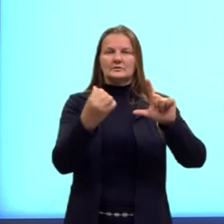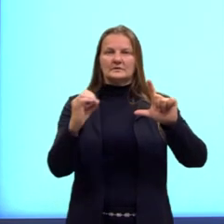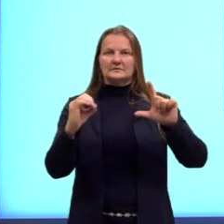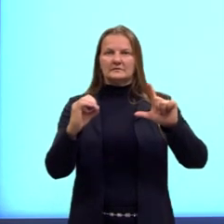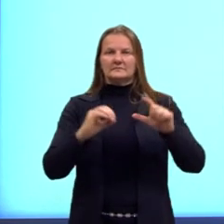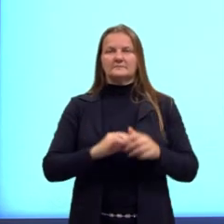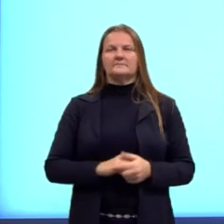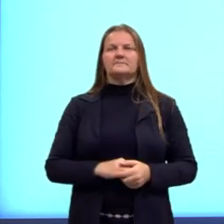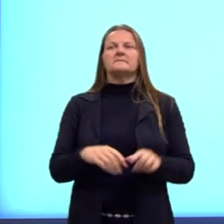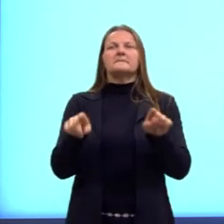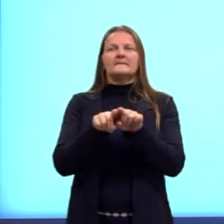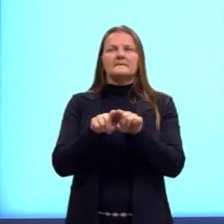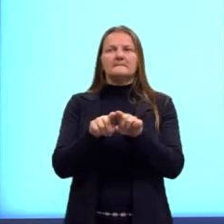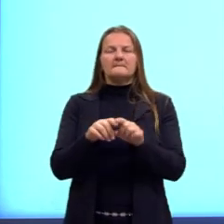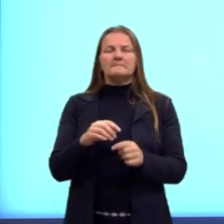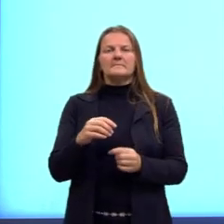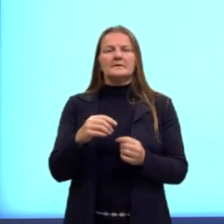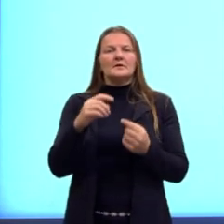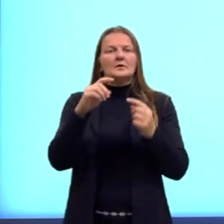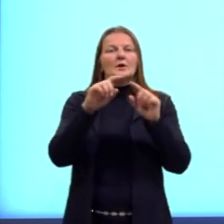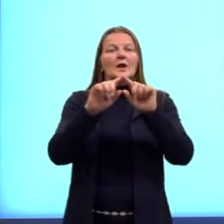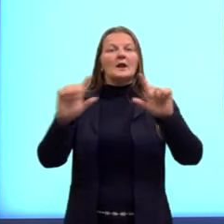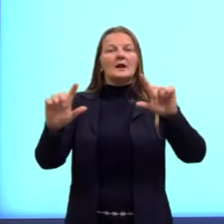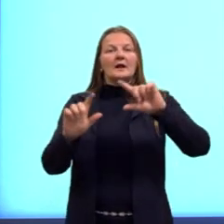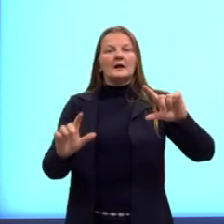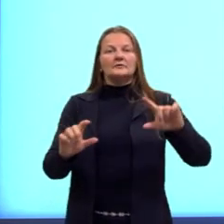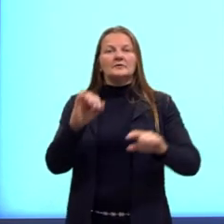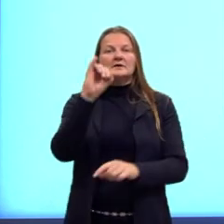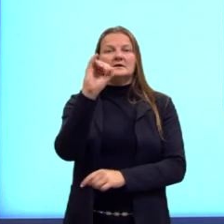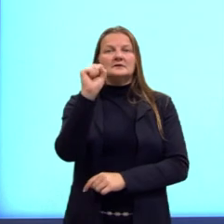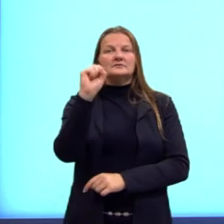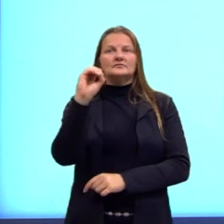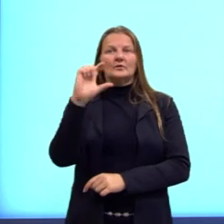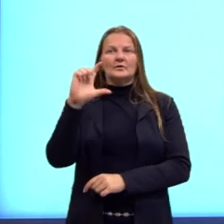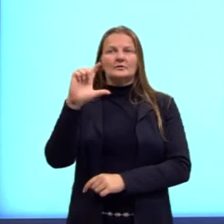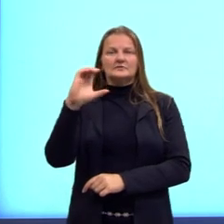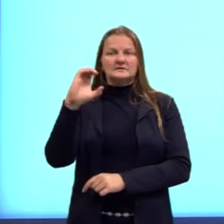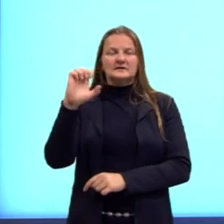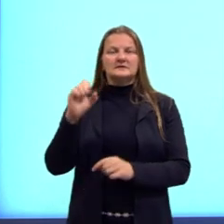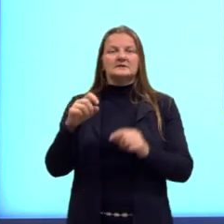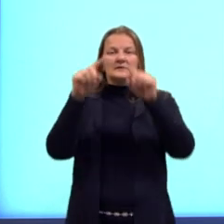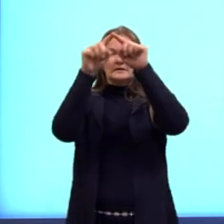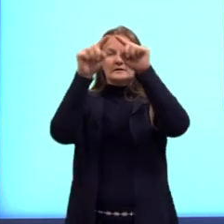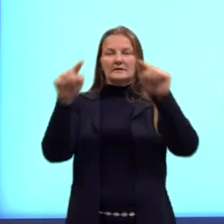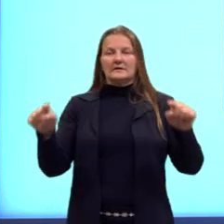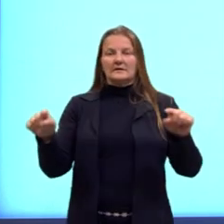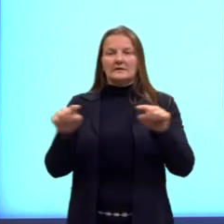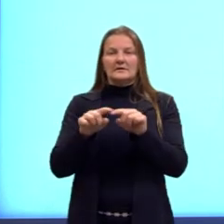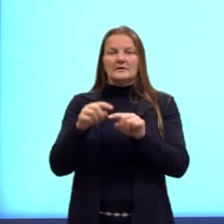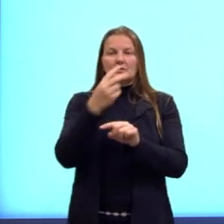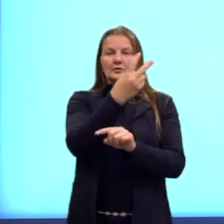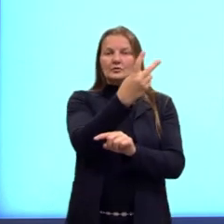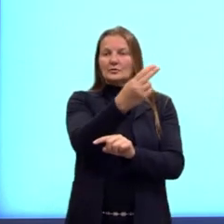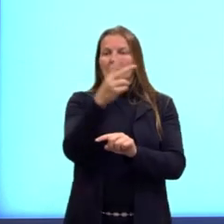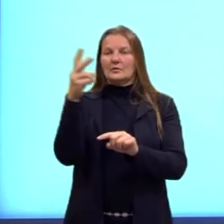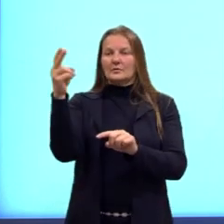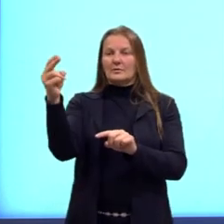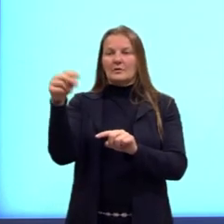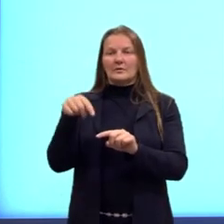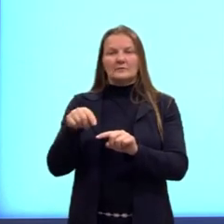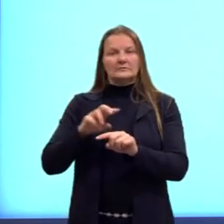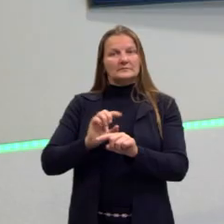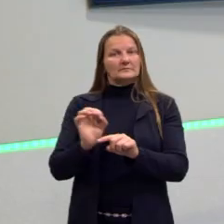temos também de acordo com os lados do triângulo isósceles esse triângulo ele possui dois